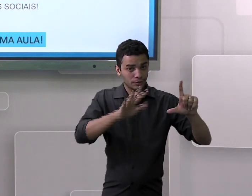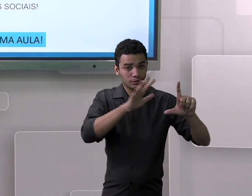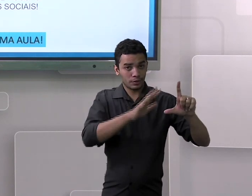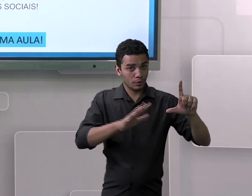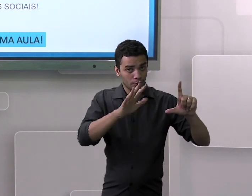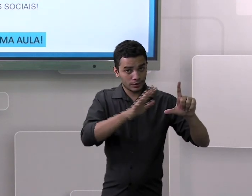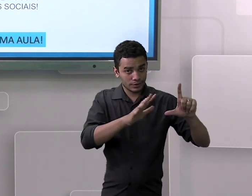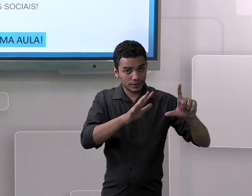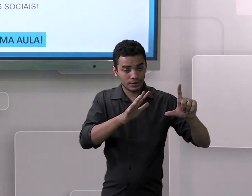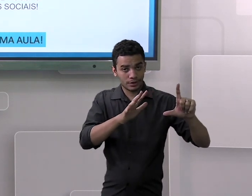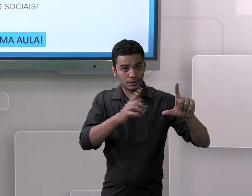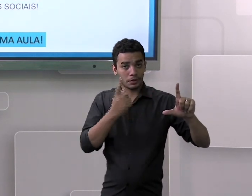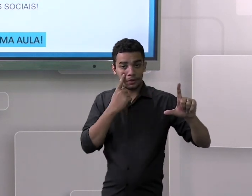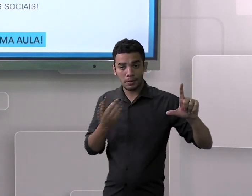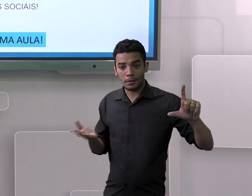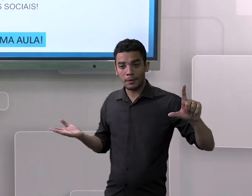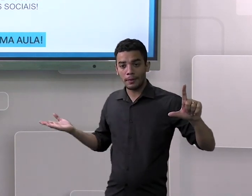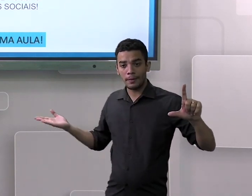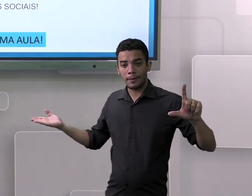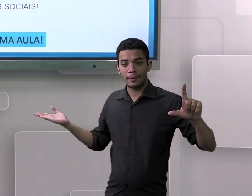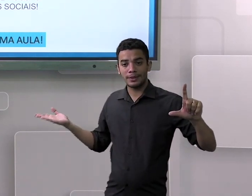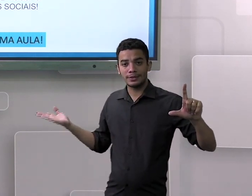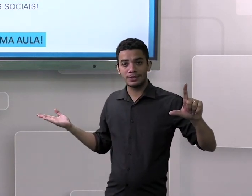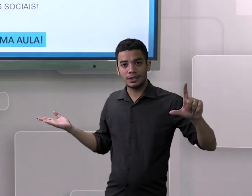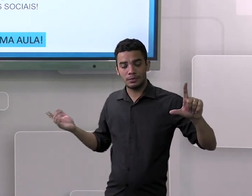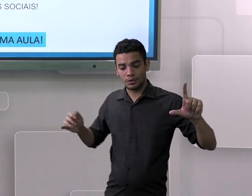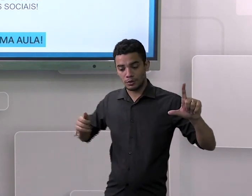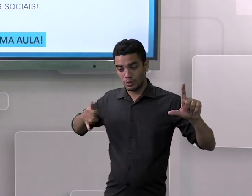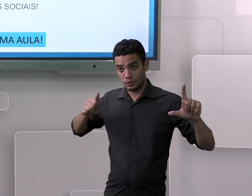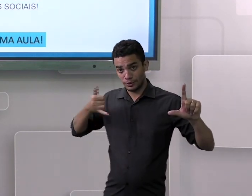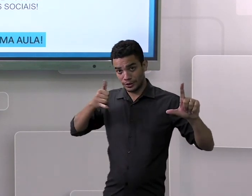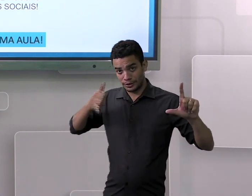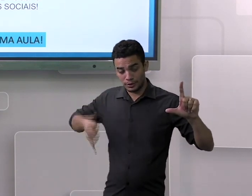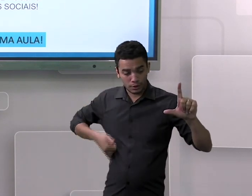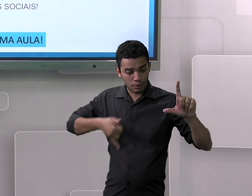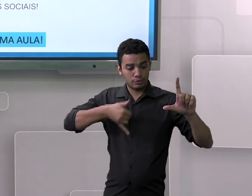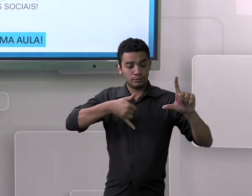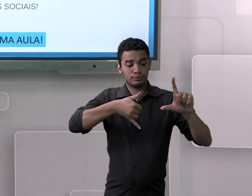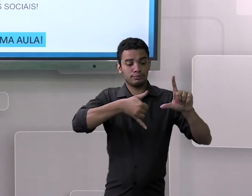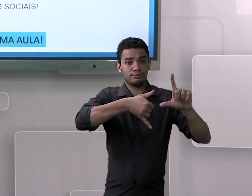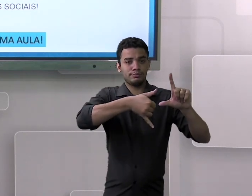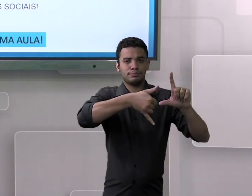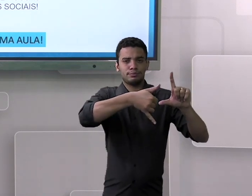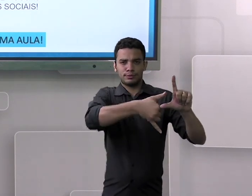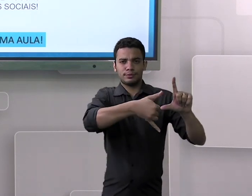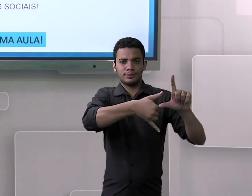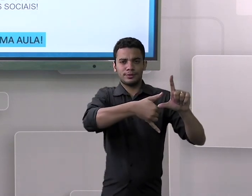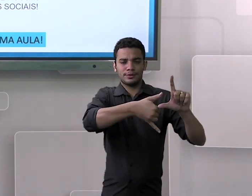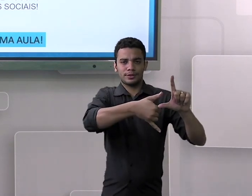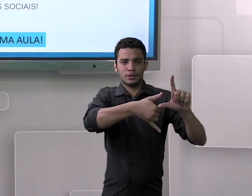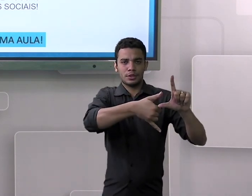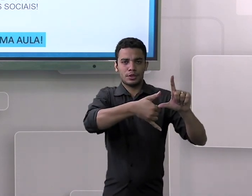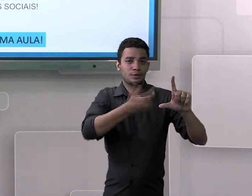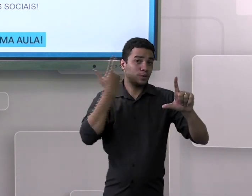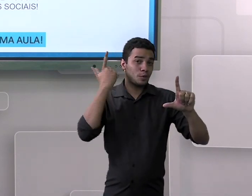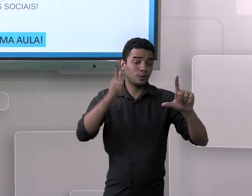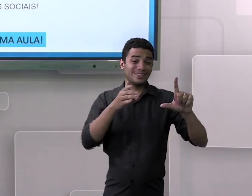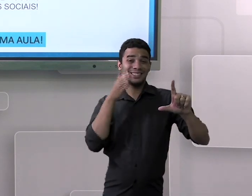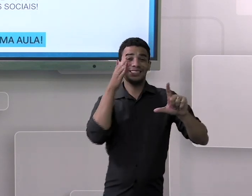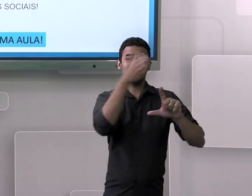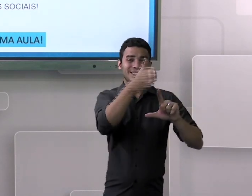no cantinho da tela, que vocês vão apontar a câmera do seu celular e vão ser direcionados